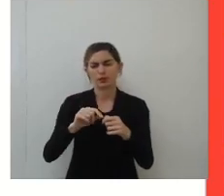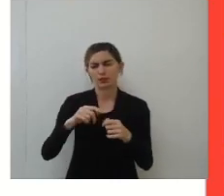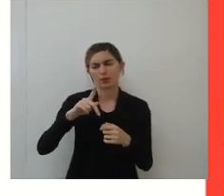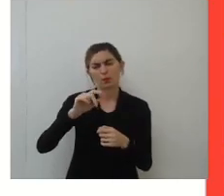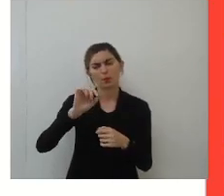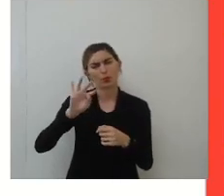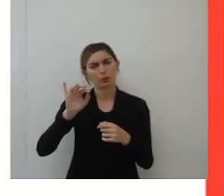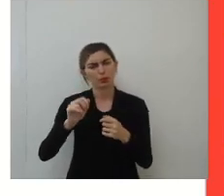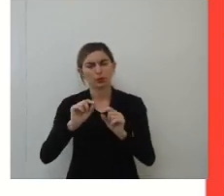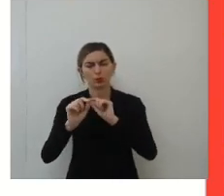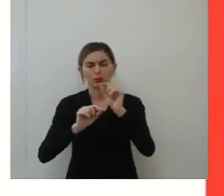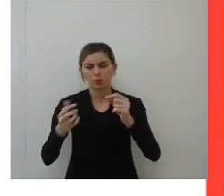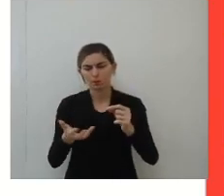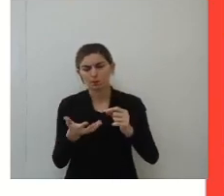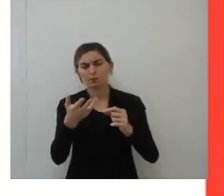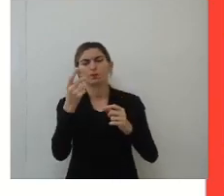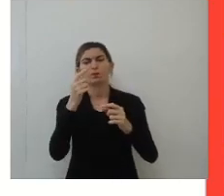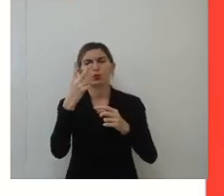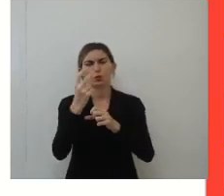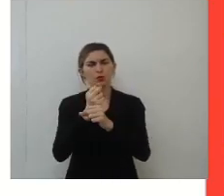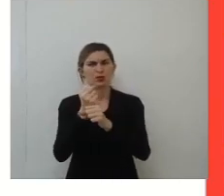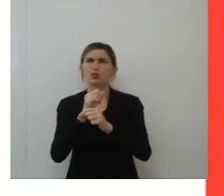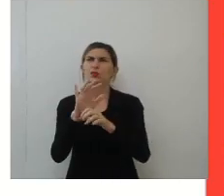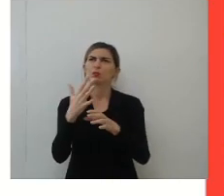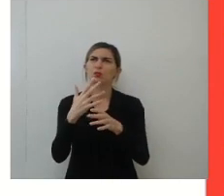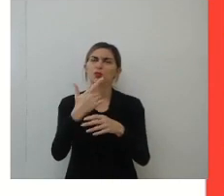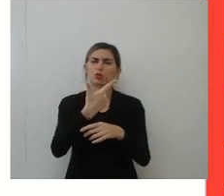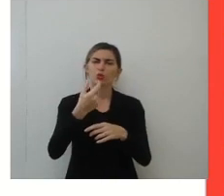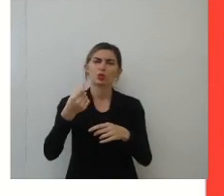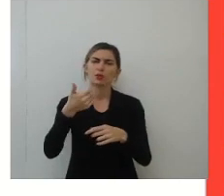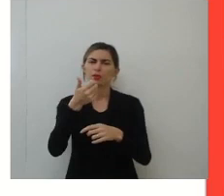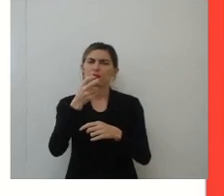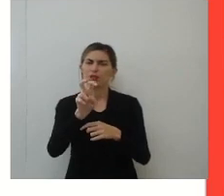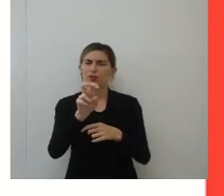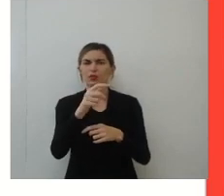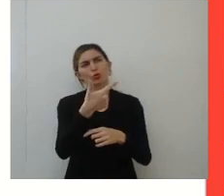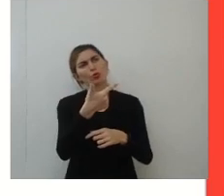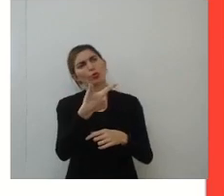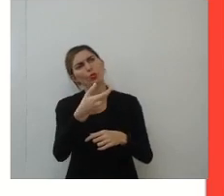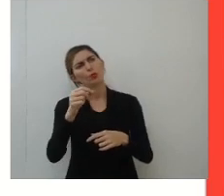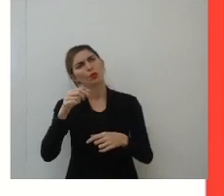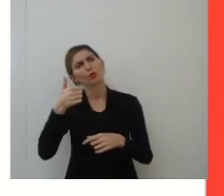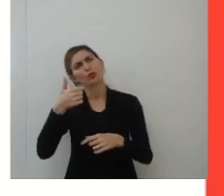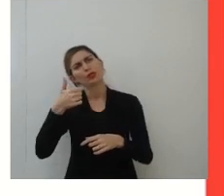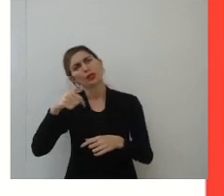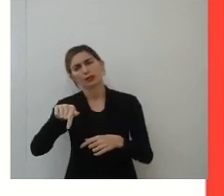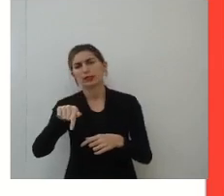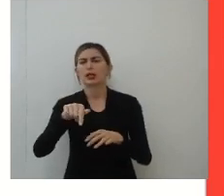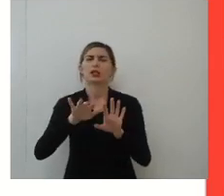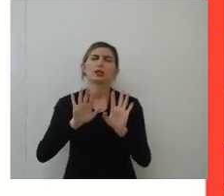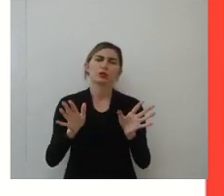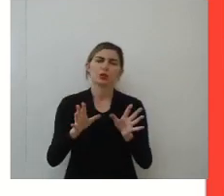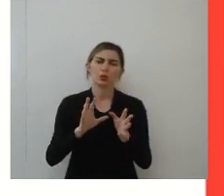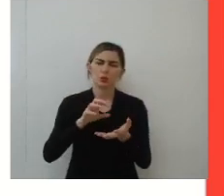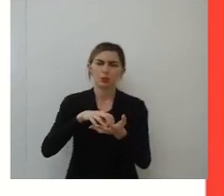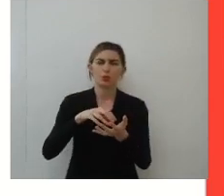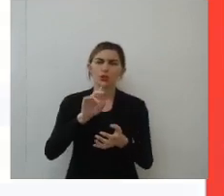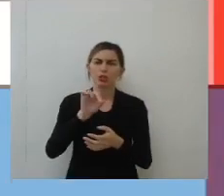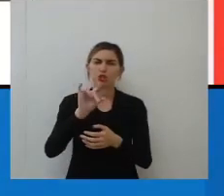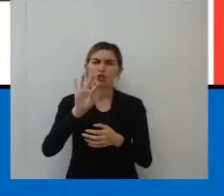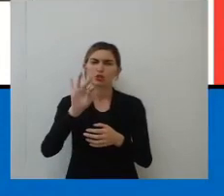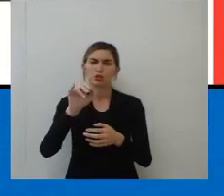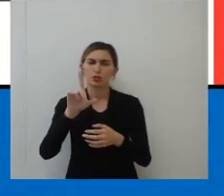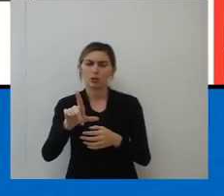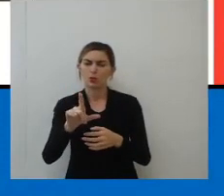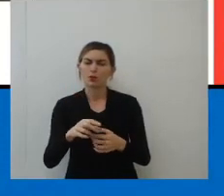ponta. Durante 2 anos, acho que em 2015, 2017 ou 2012, 2017, o Porto Digital foi